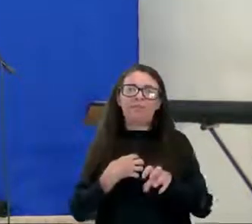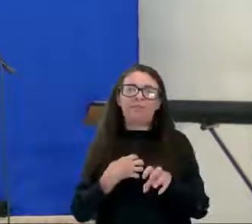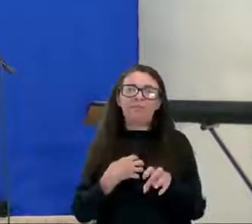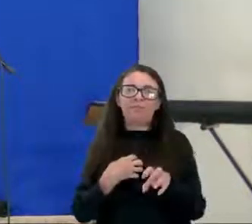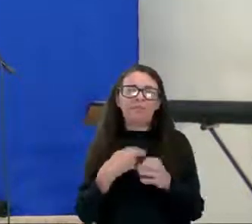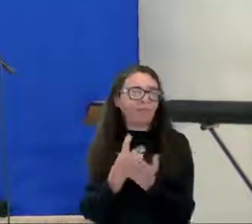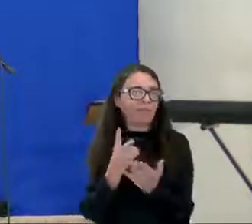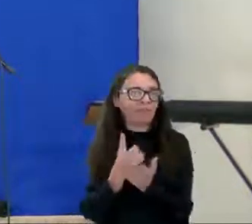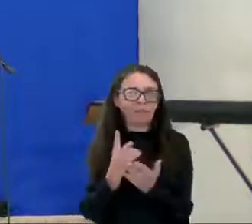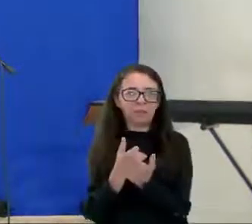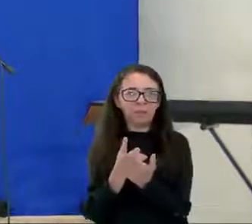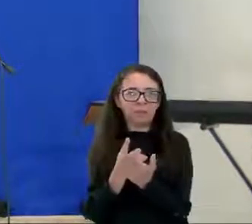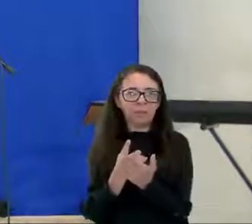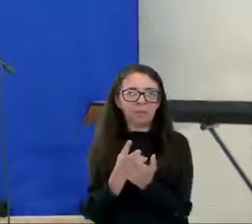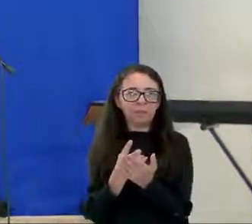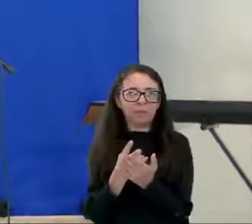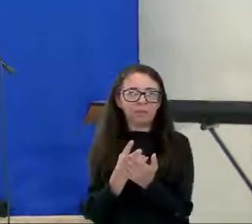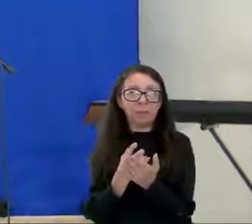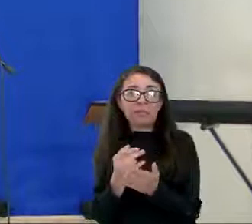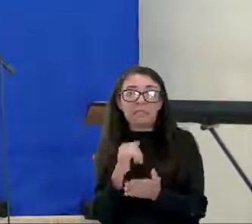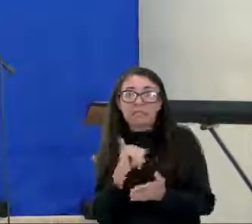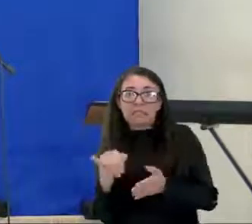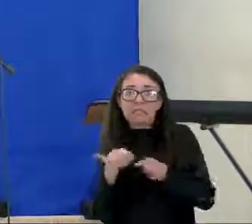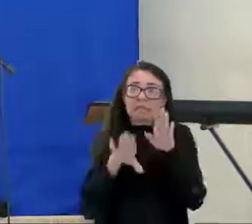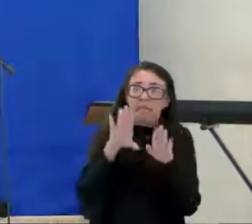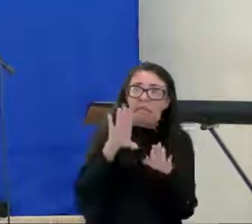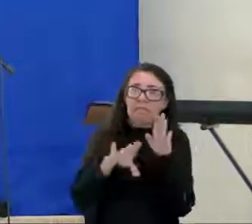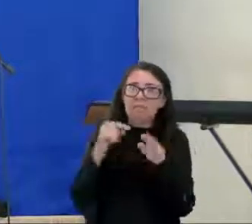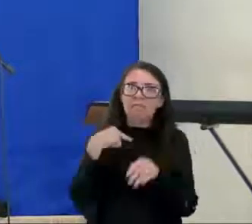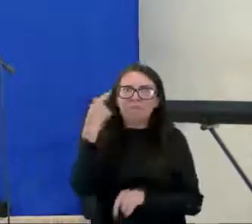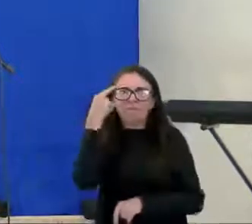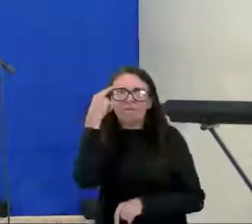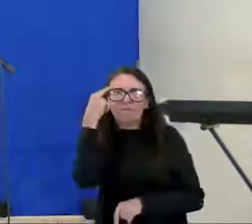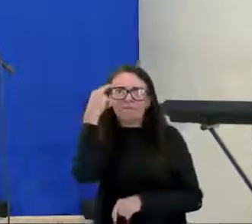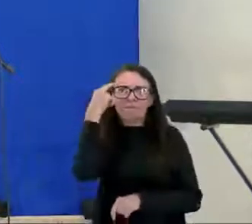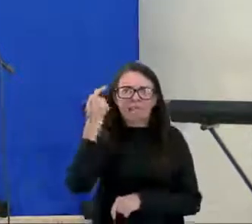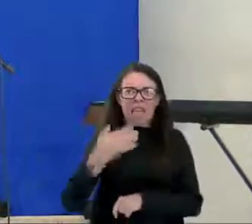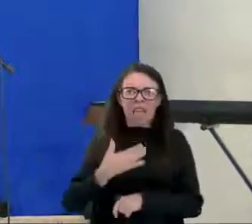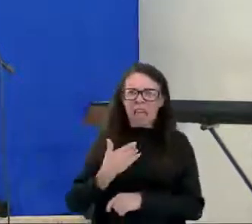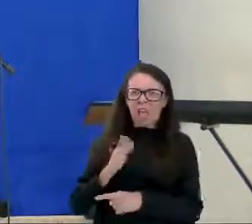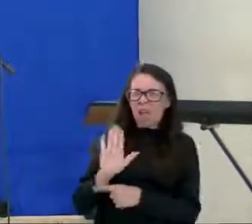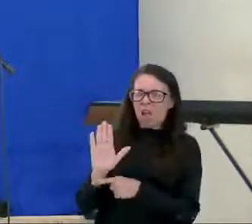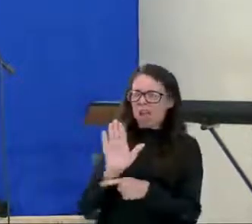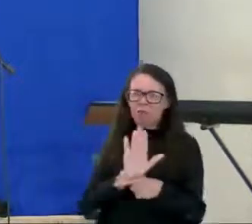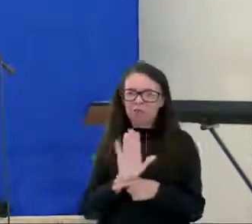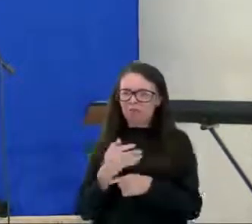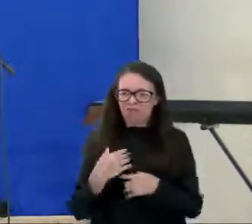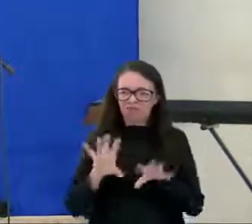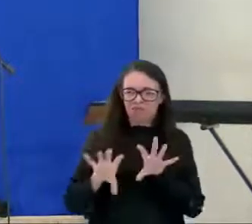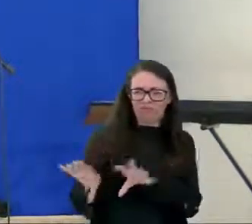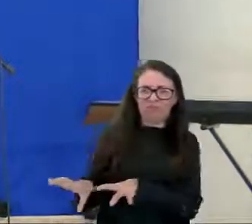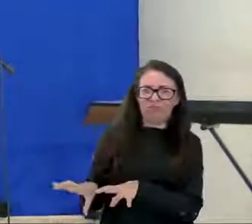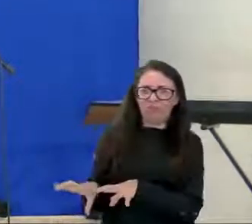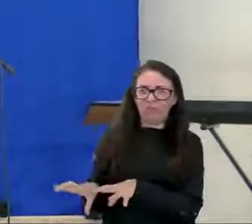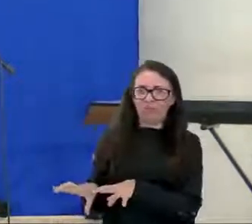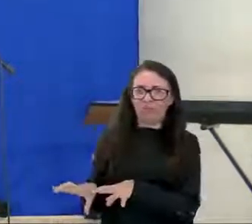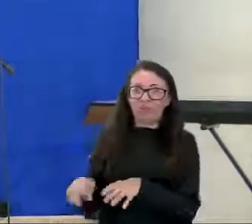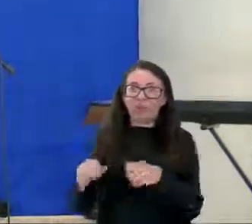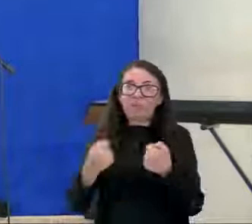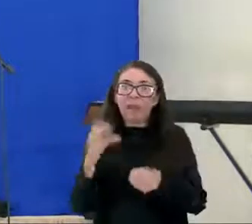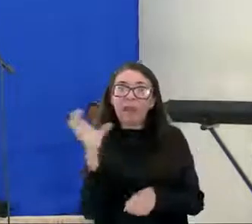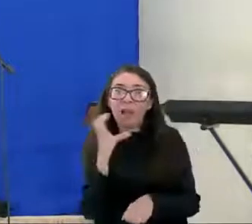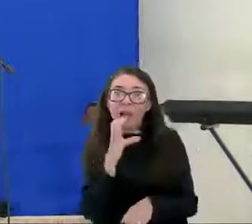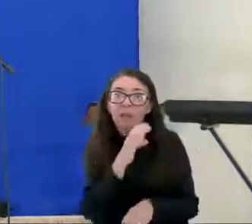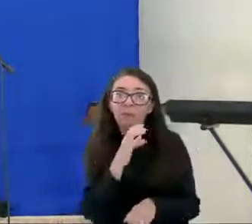Leonardo, Wilson. E é uma pergunta que a gente pode fazer, né? Quanto que isso está sendo verdadeiro na minha